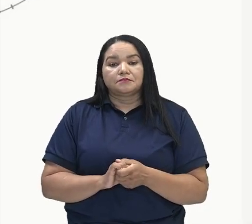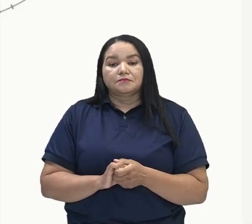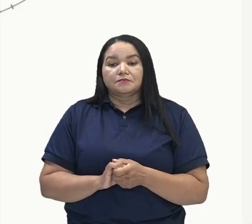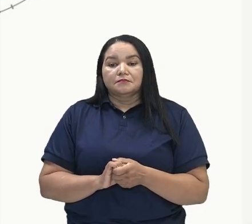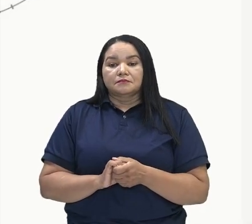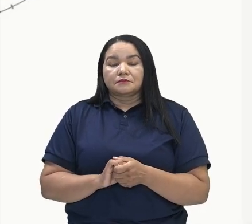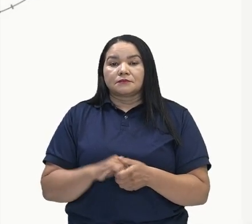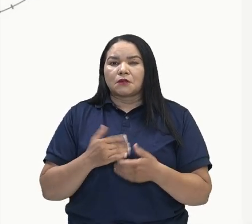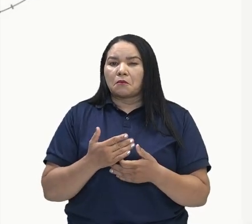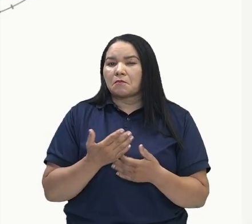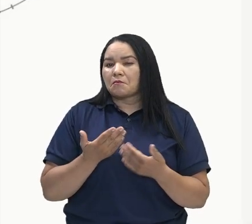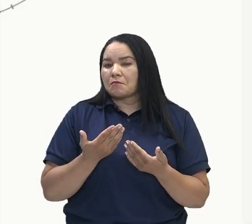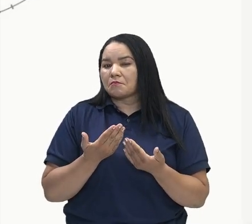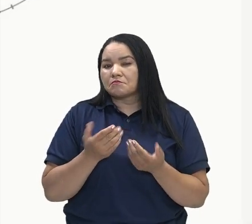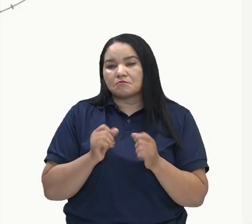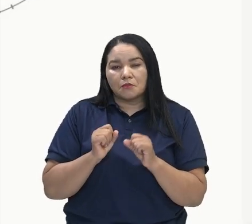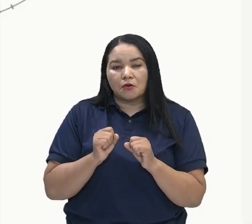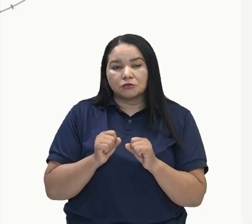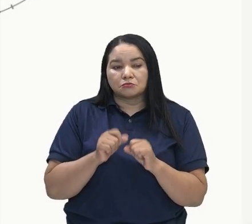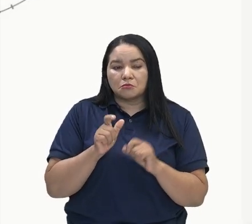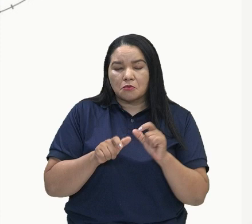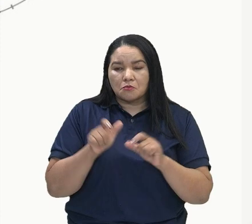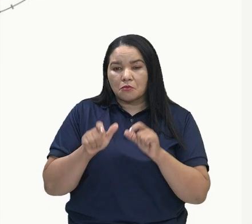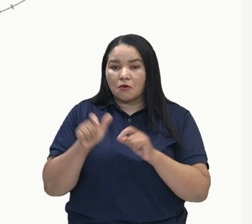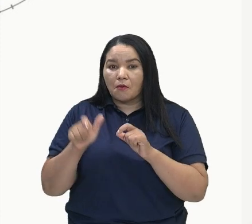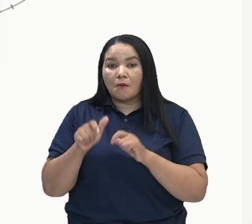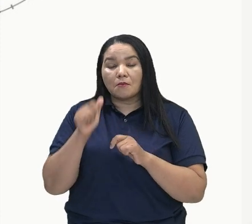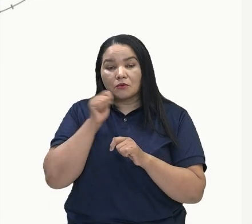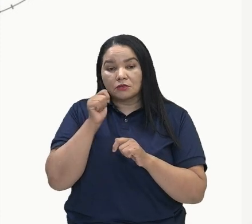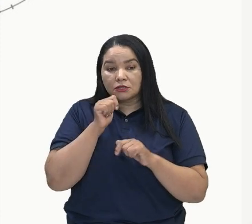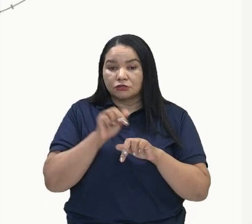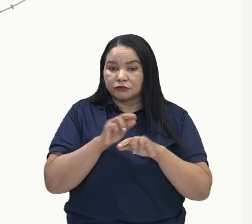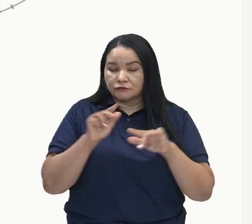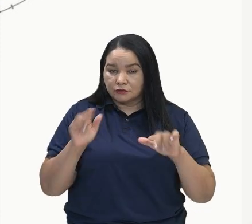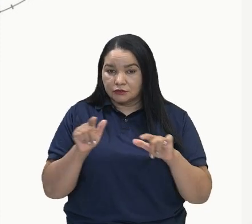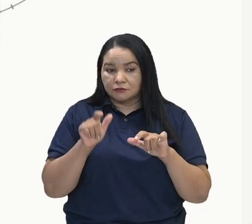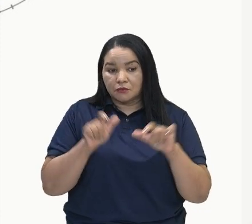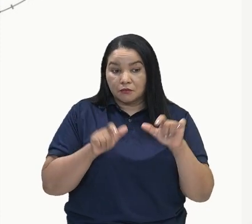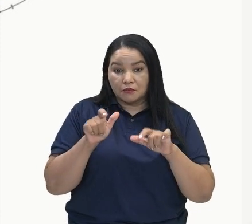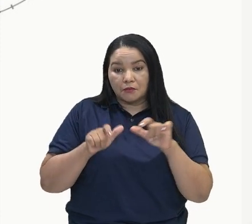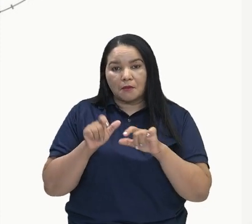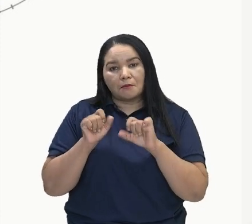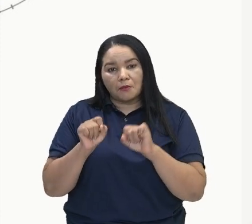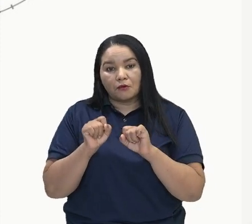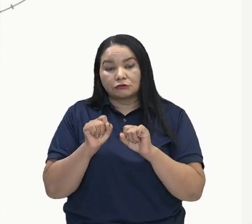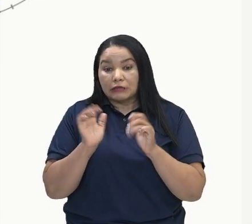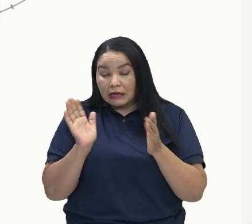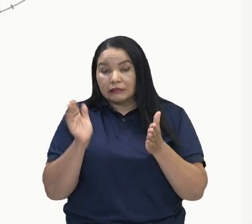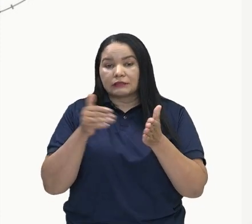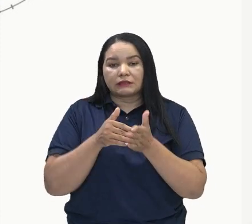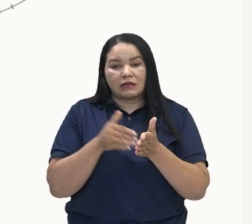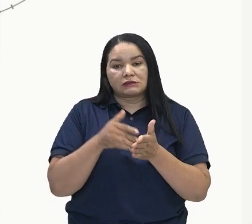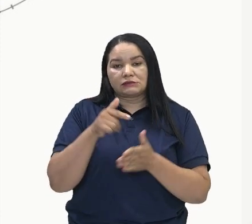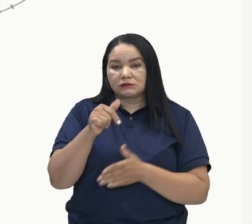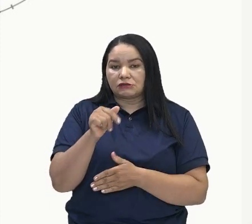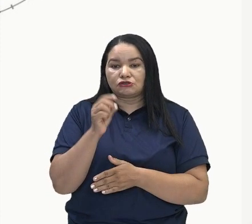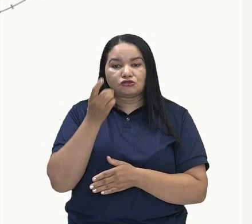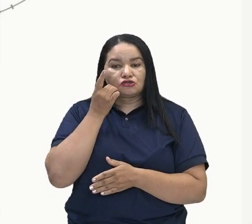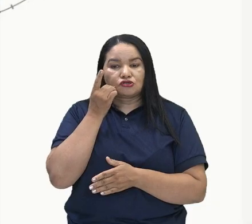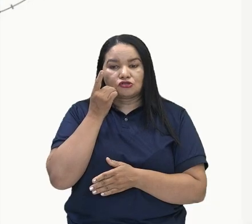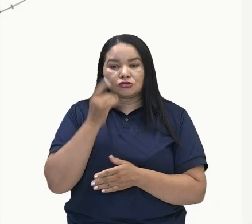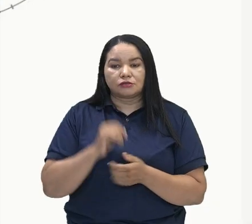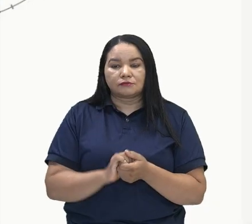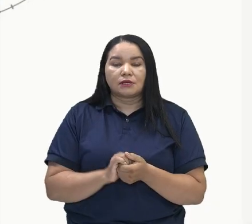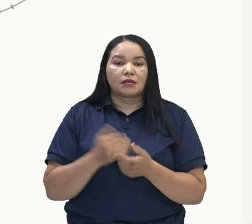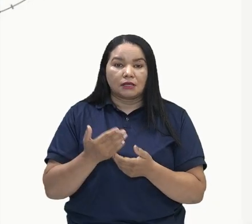ela vai variar de uma mulher para outra, né? Pode durar aí, em média até 7 dias. Aqui no caso a gente está vendo que a menstruação